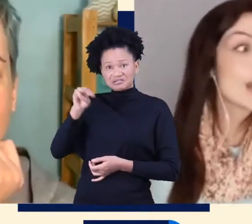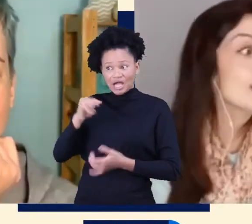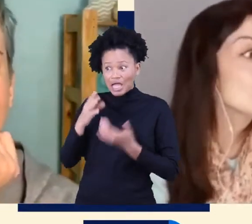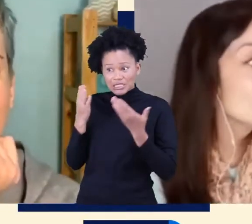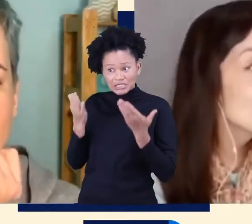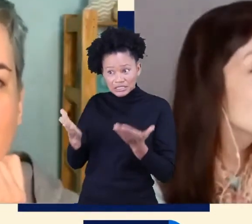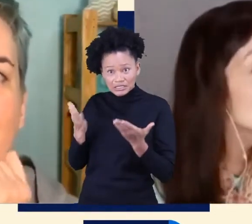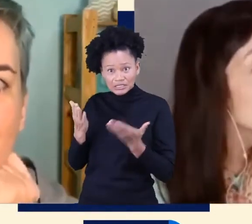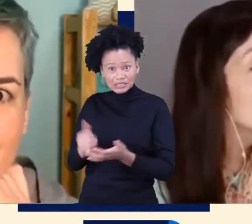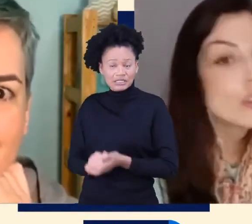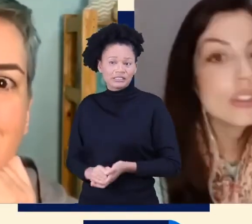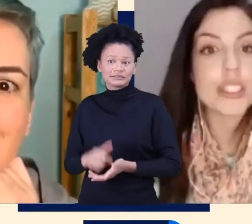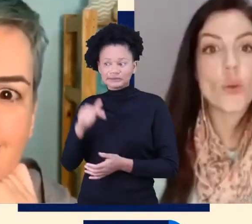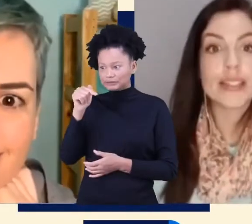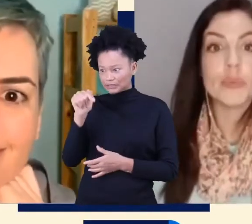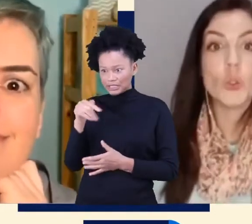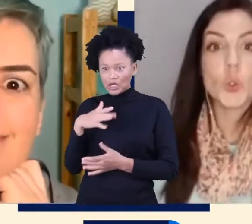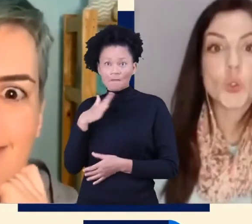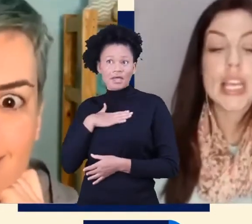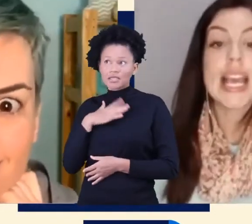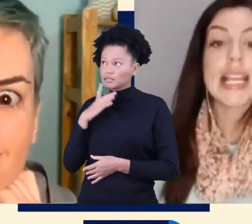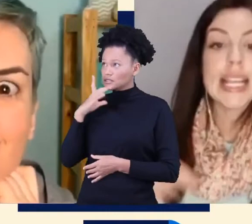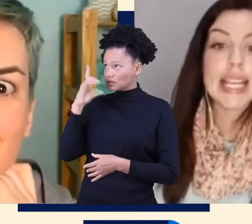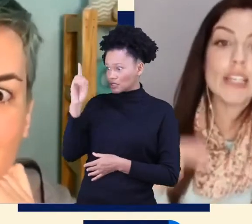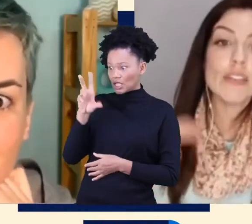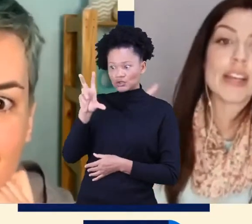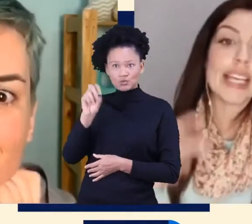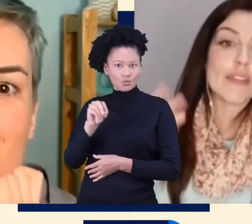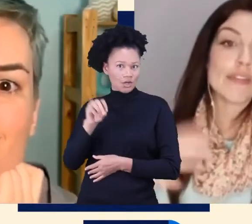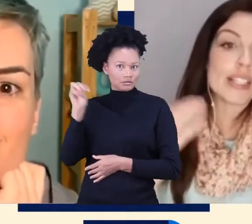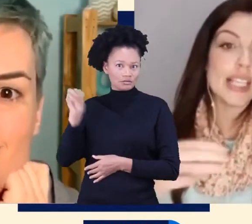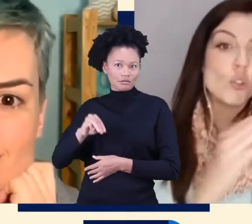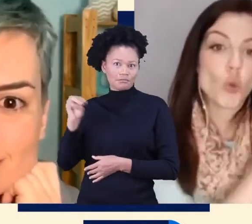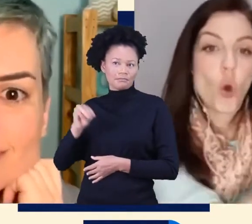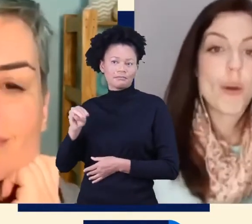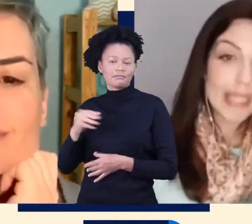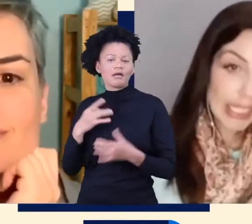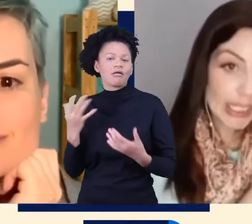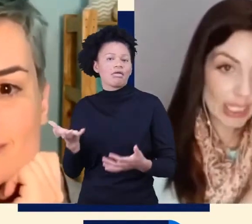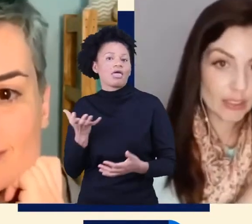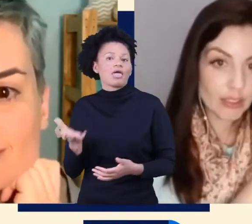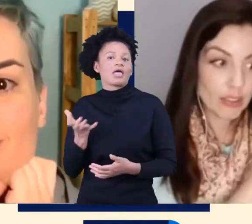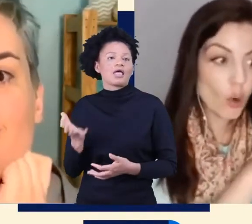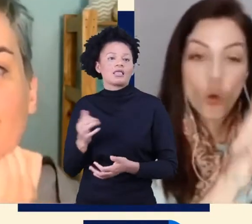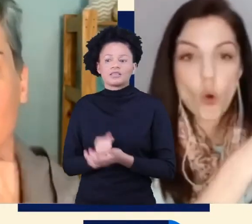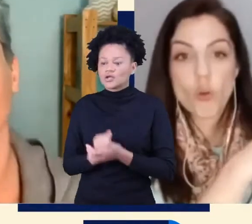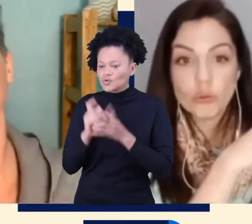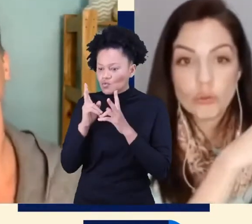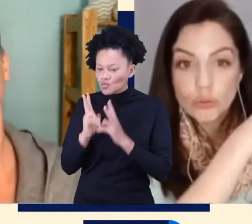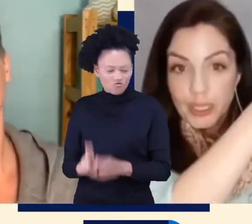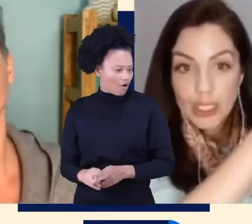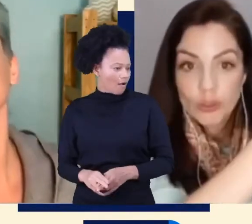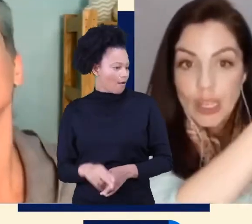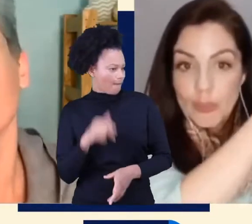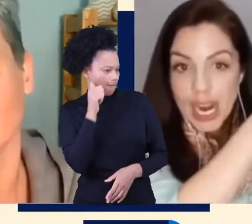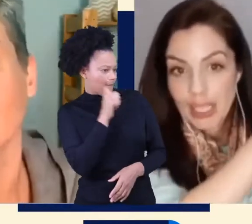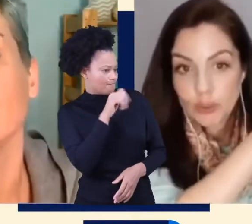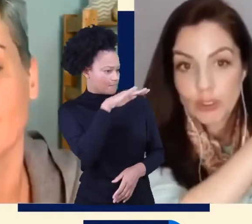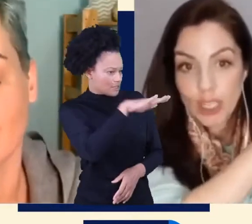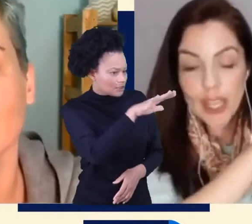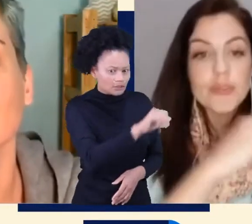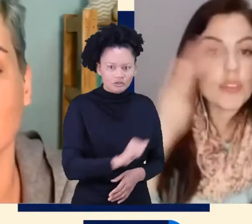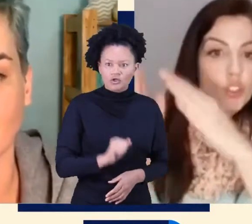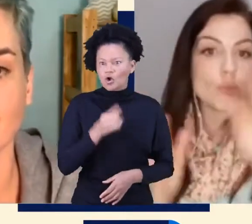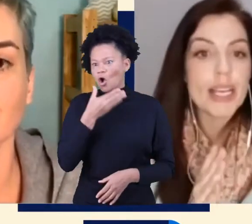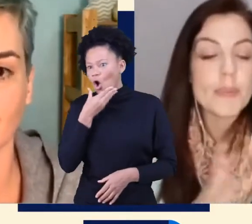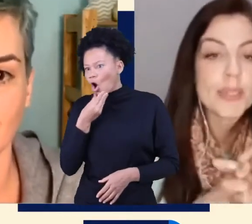7. Daí ele fala, meu Deus, é 50 minutos. E aí ele vai querer fazer isso com a menina, ou com o menino, o namorado,